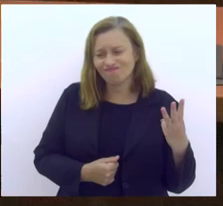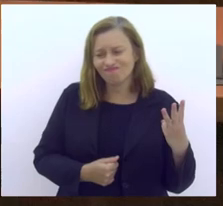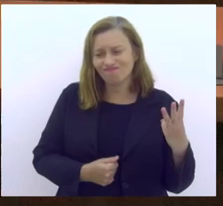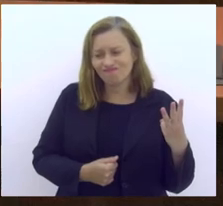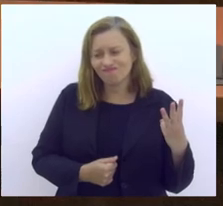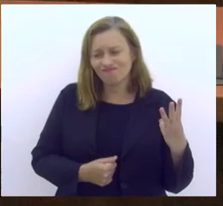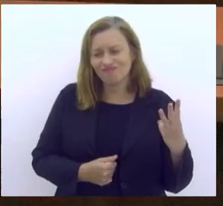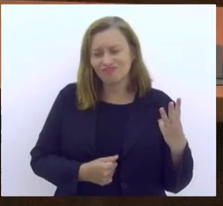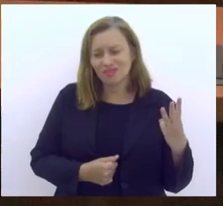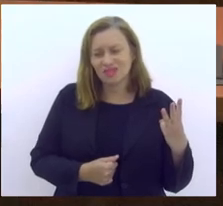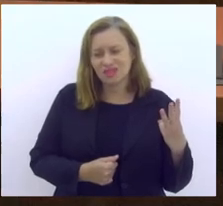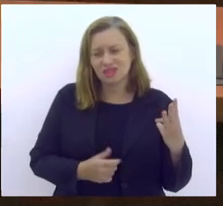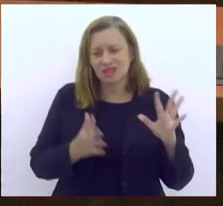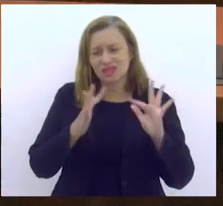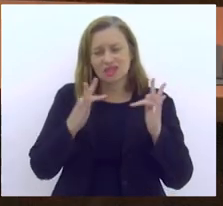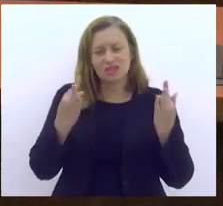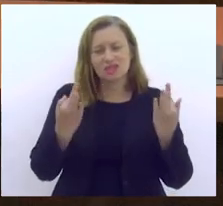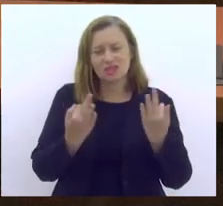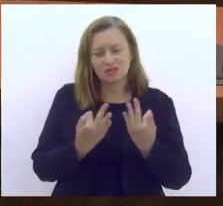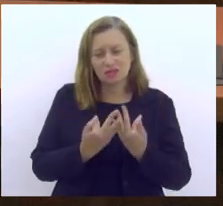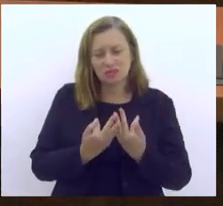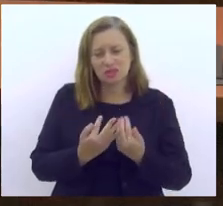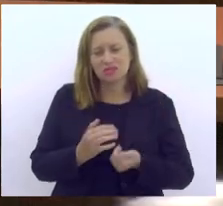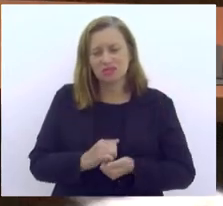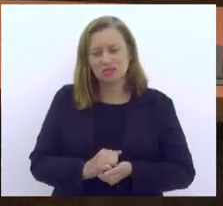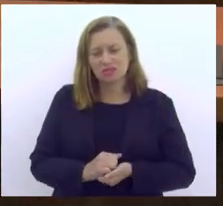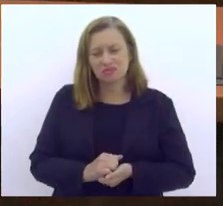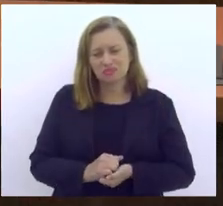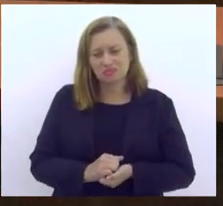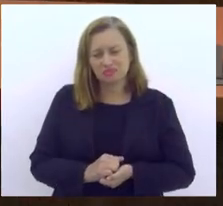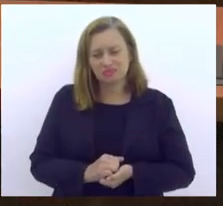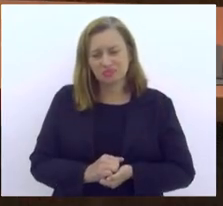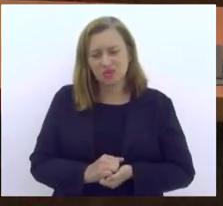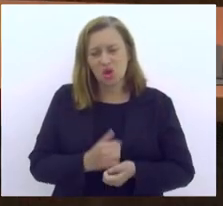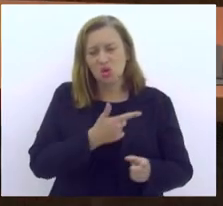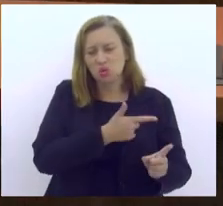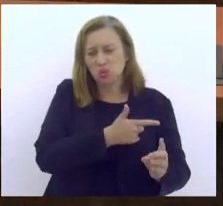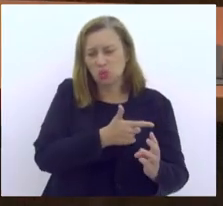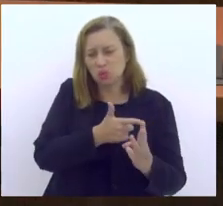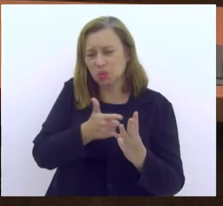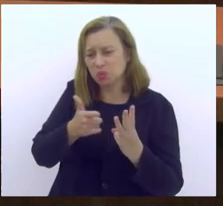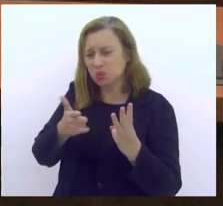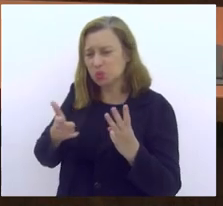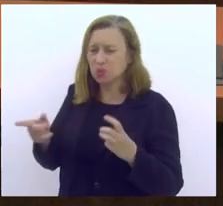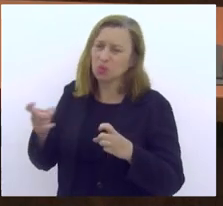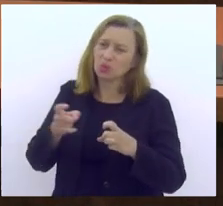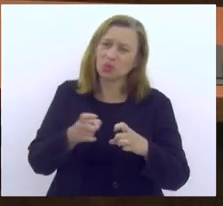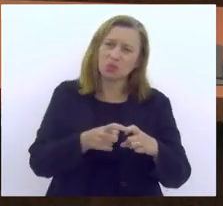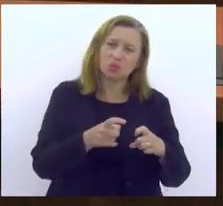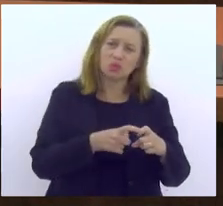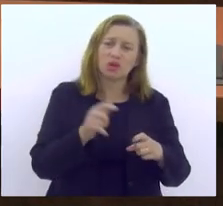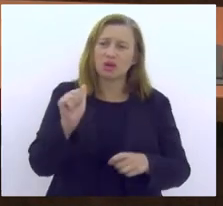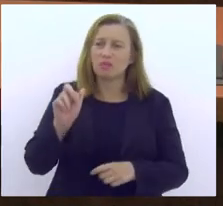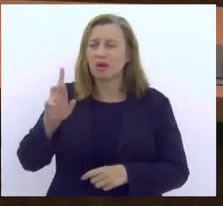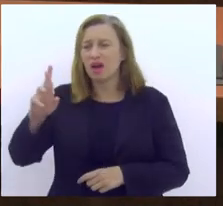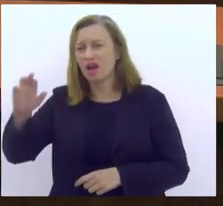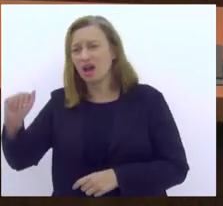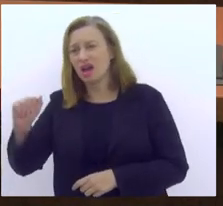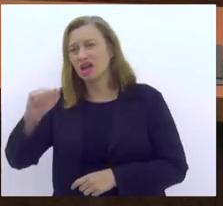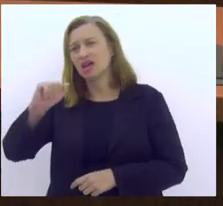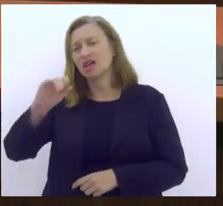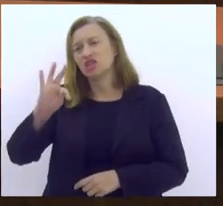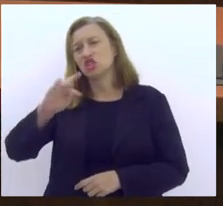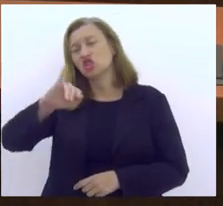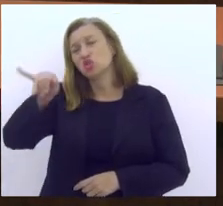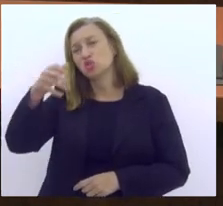desse assassinato que aconteceu nessa madrugada na Barra da Tijuca. Um assassinato bárbaro, três